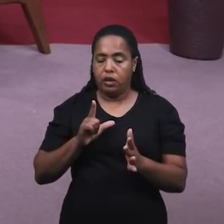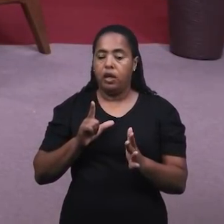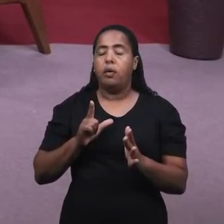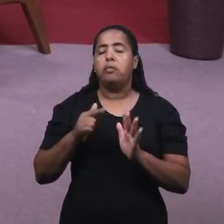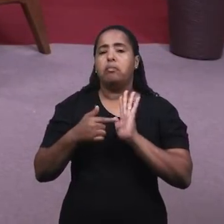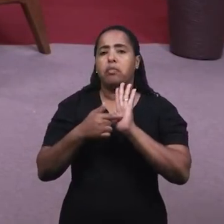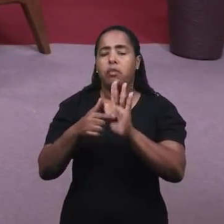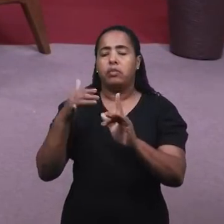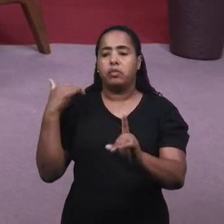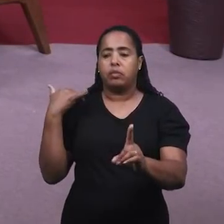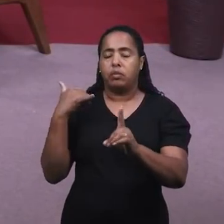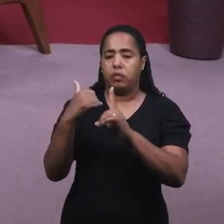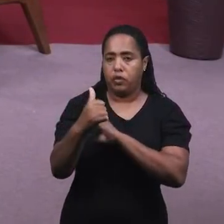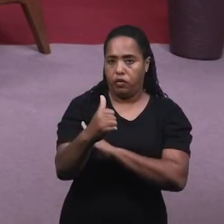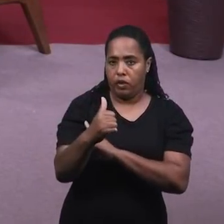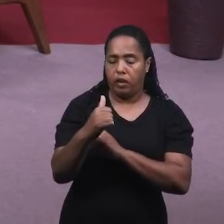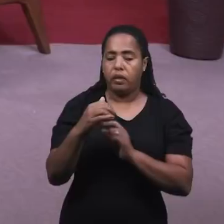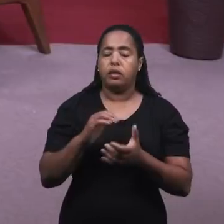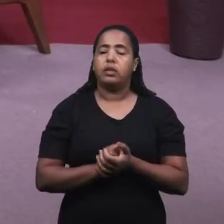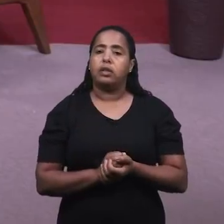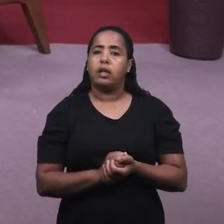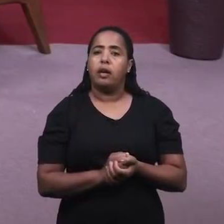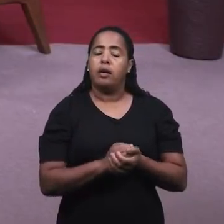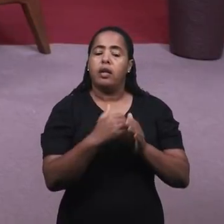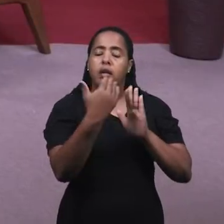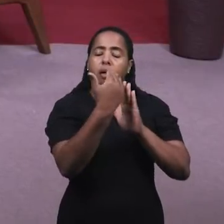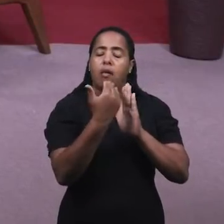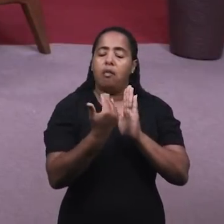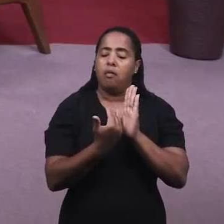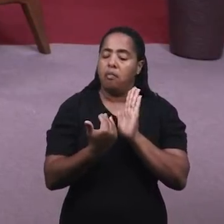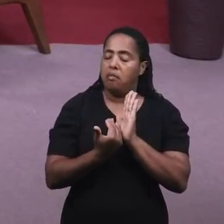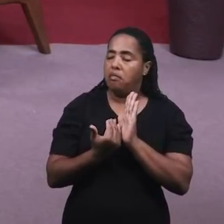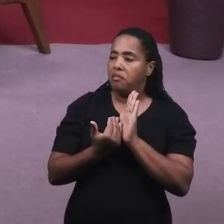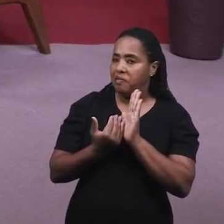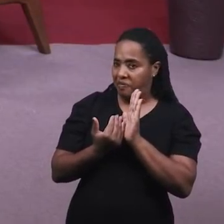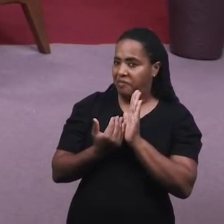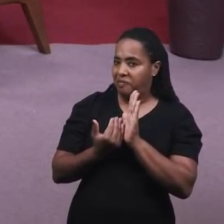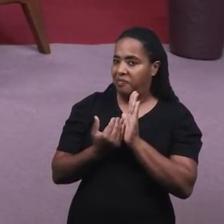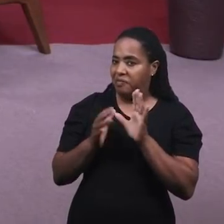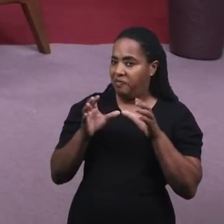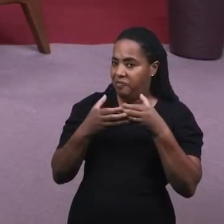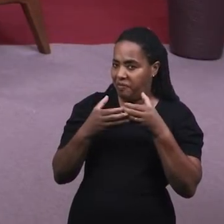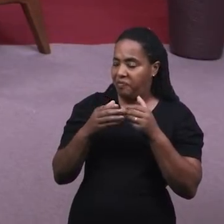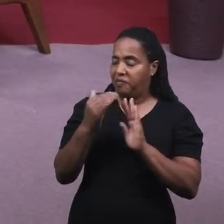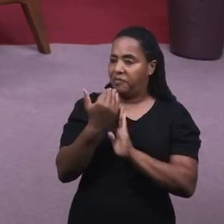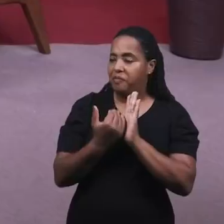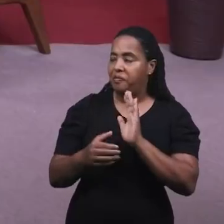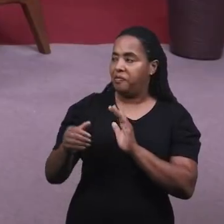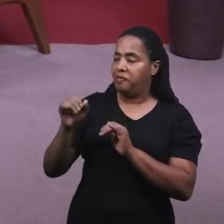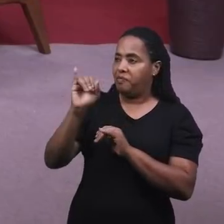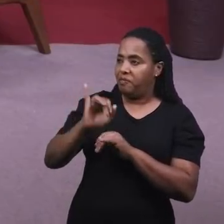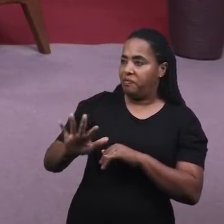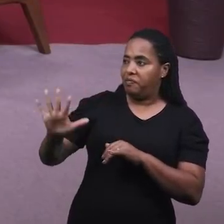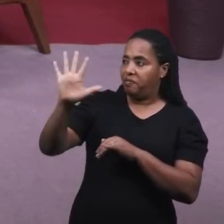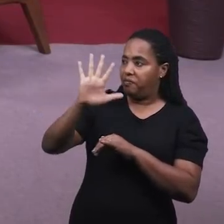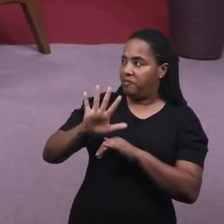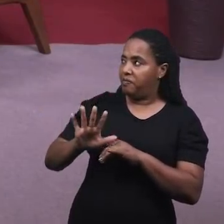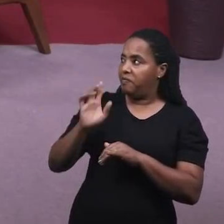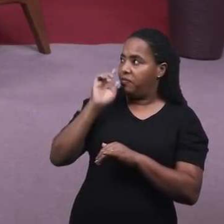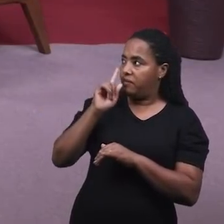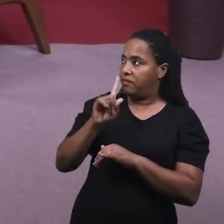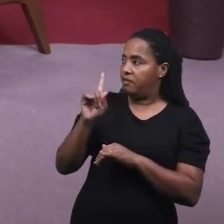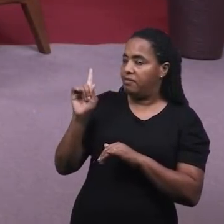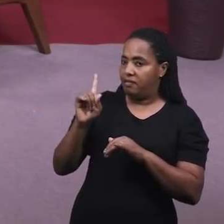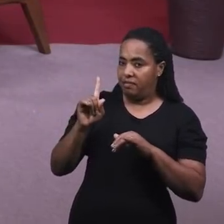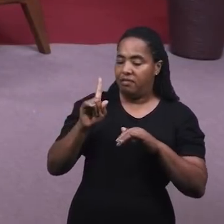profética, a produção preparou para nós uma ilustração sobre a vinha, para que